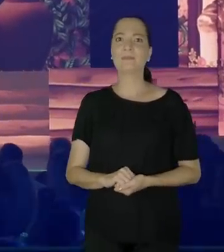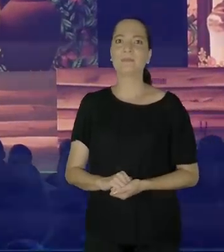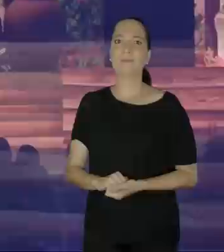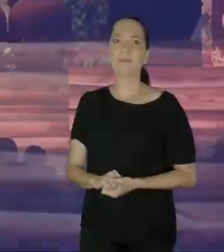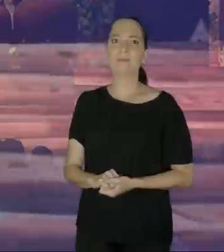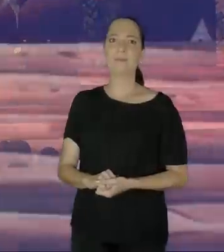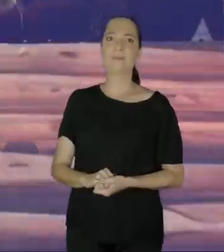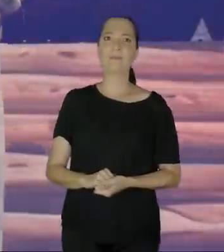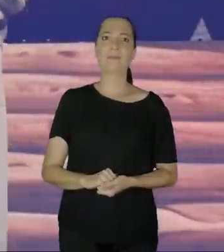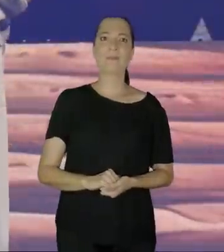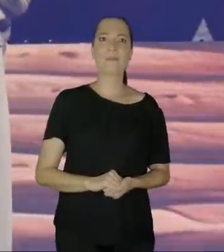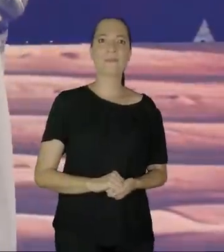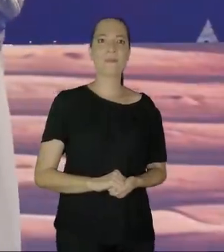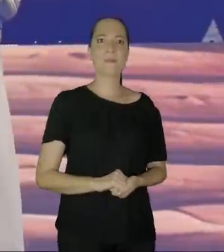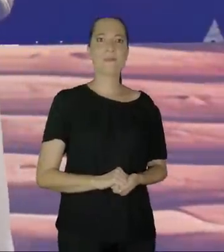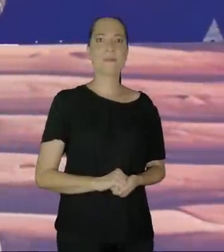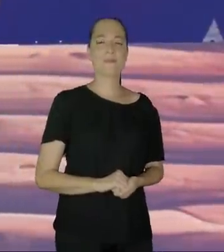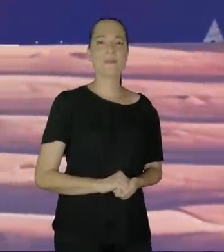a me